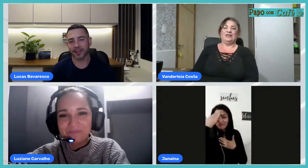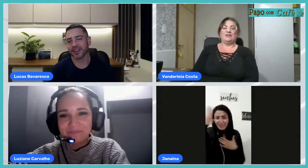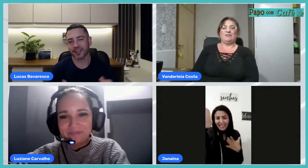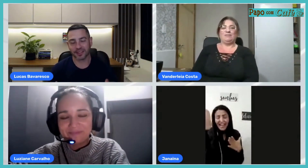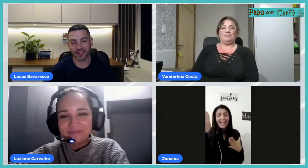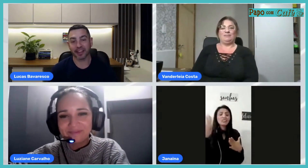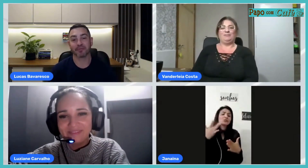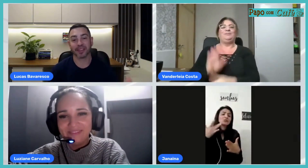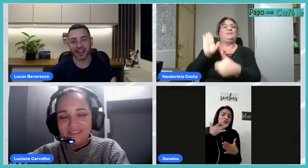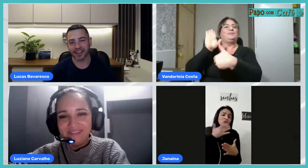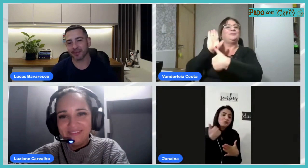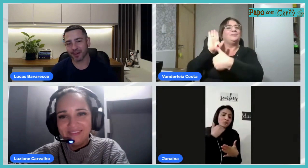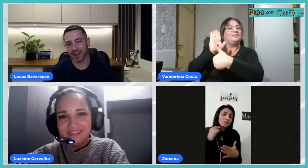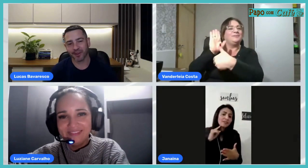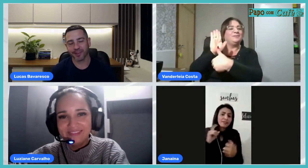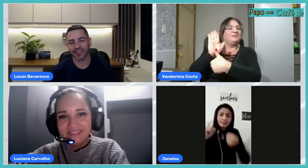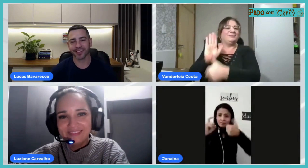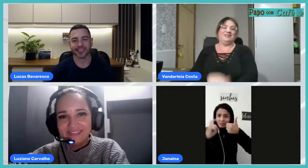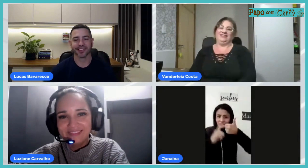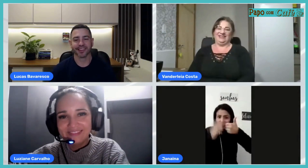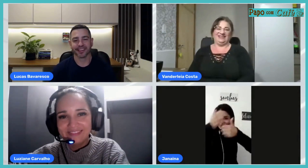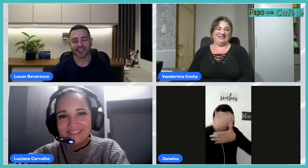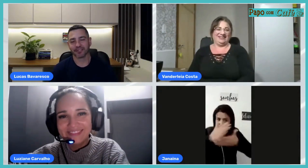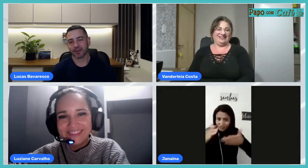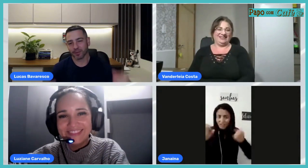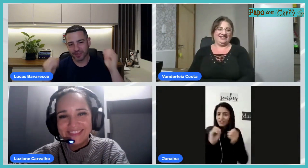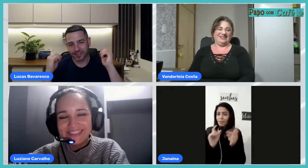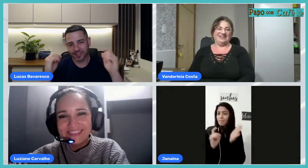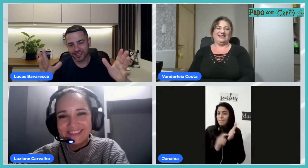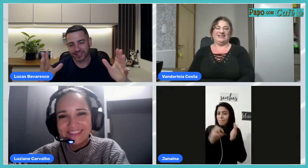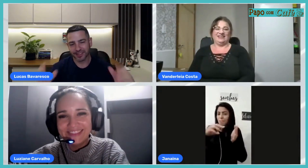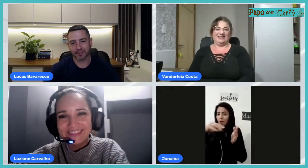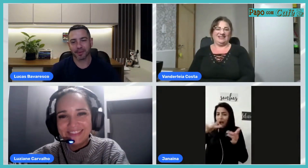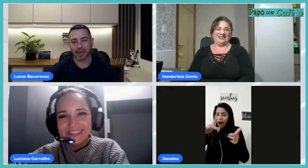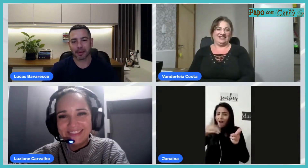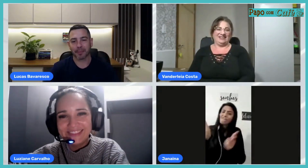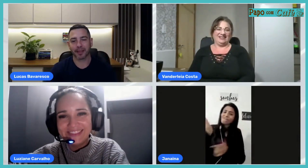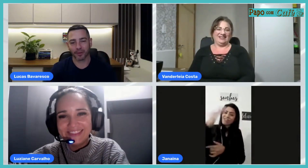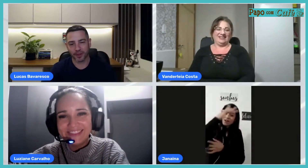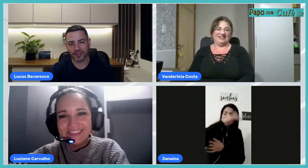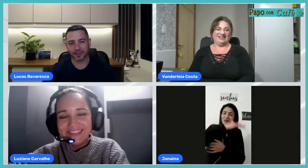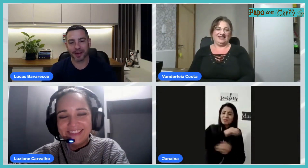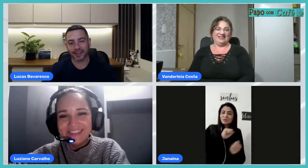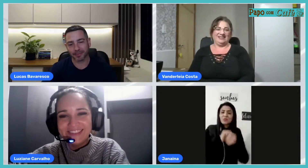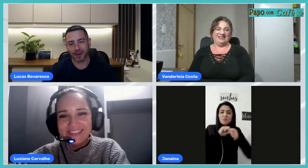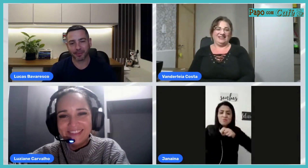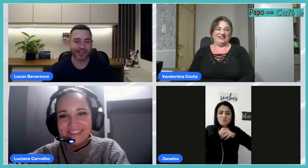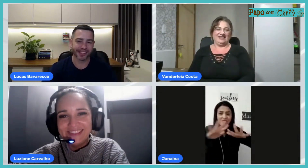Curte, compartilha, te escreve, me dá aquela moral e vamos